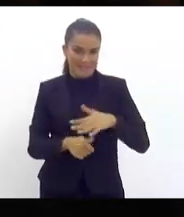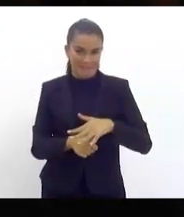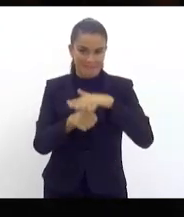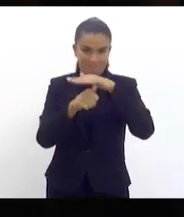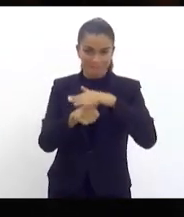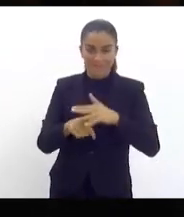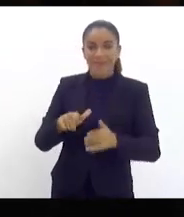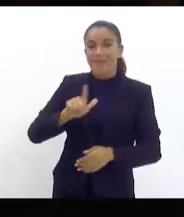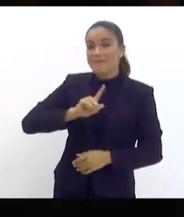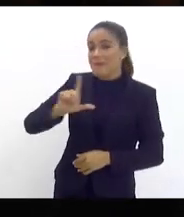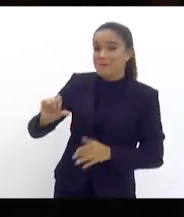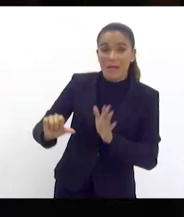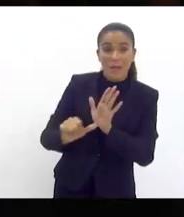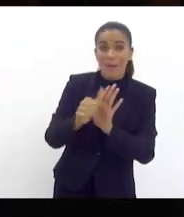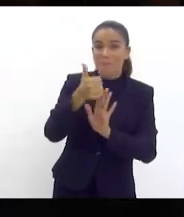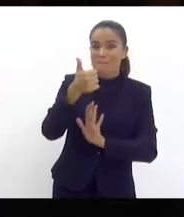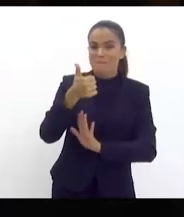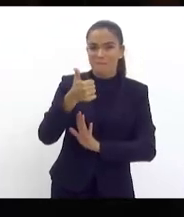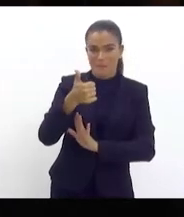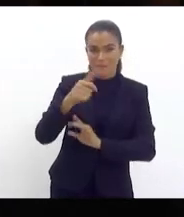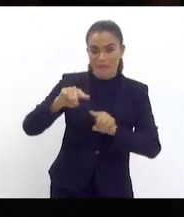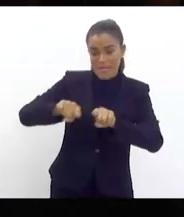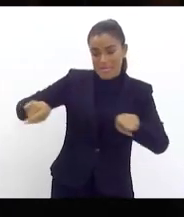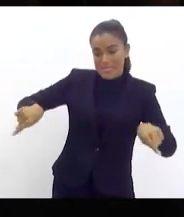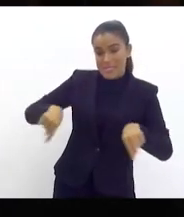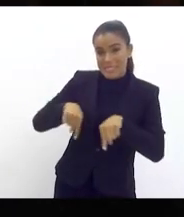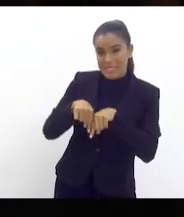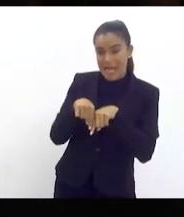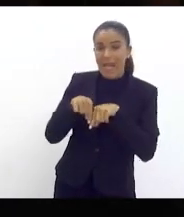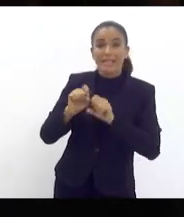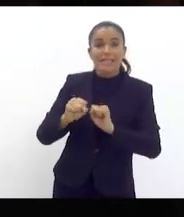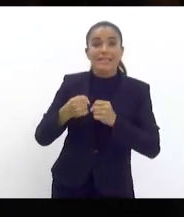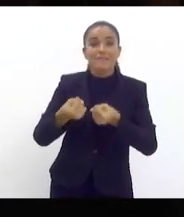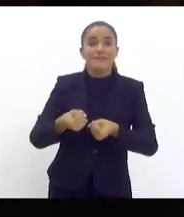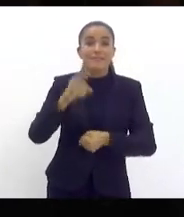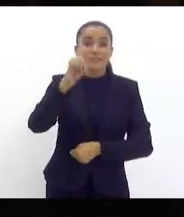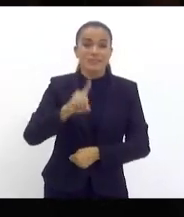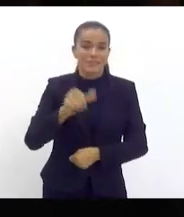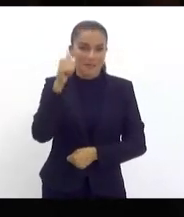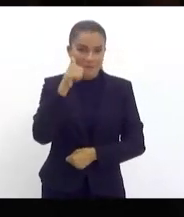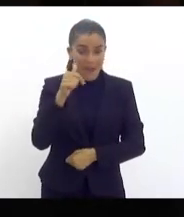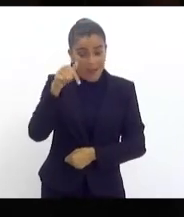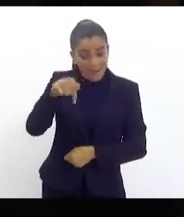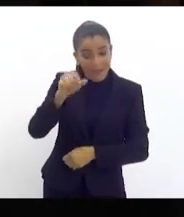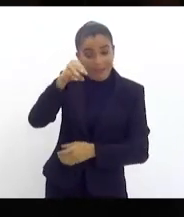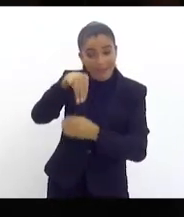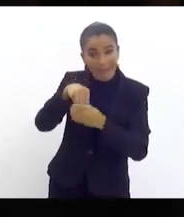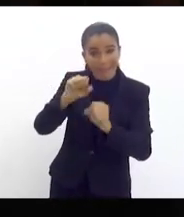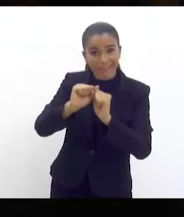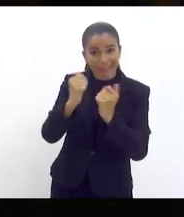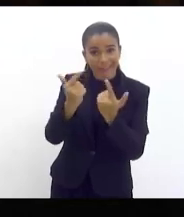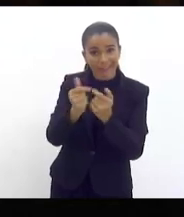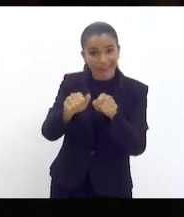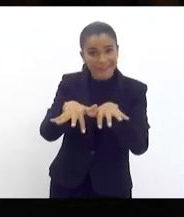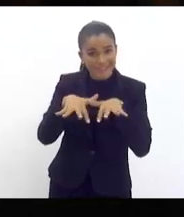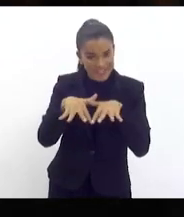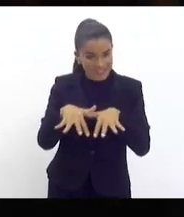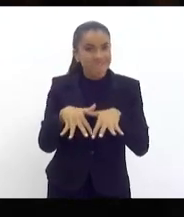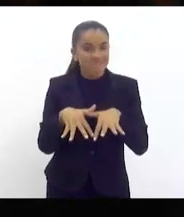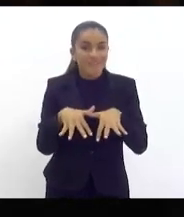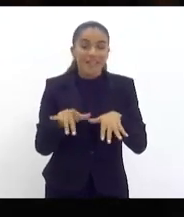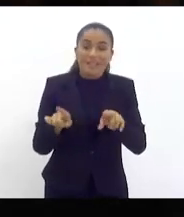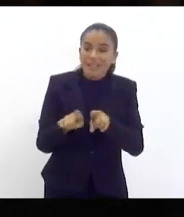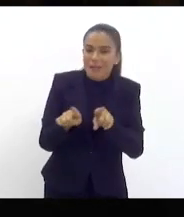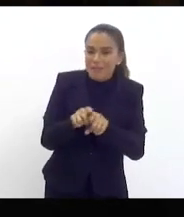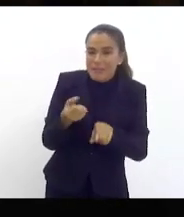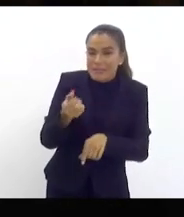tivemos a primeira sala da Comissão de Defesa dos Direitos da Mulher aqui dentro da Assembleia Legislativa. E também,